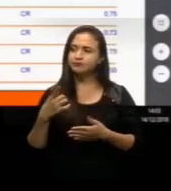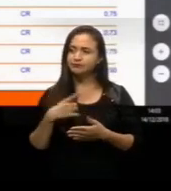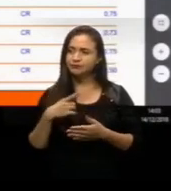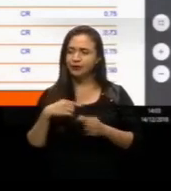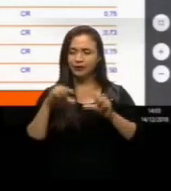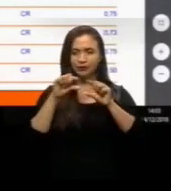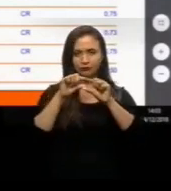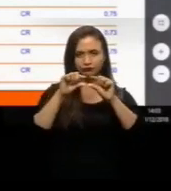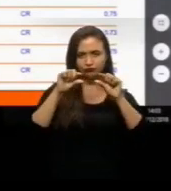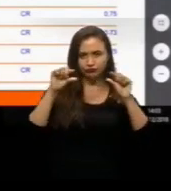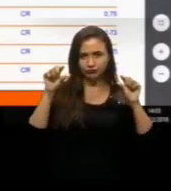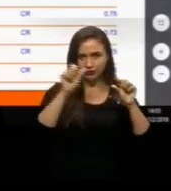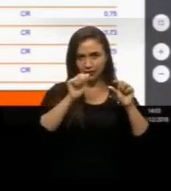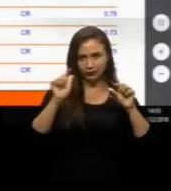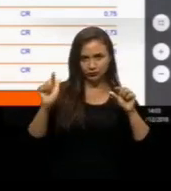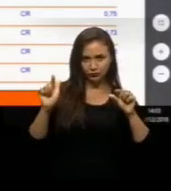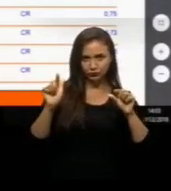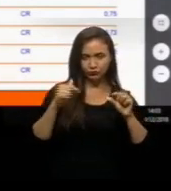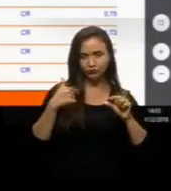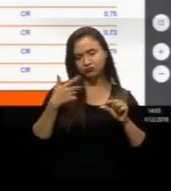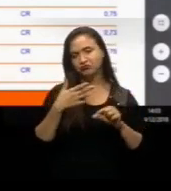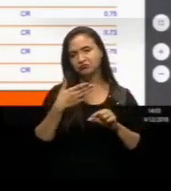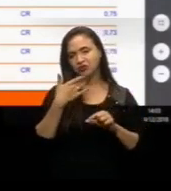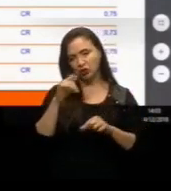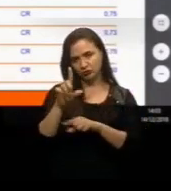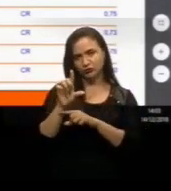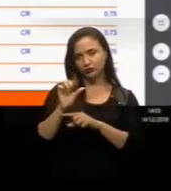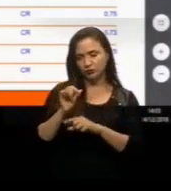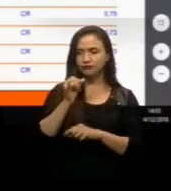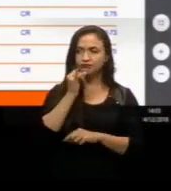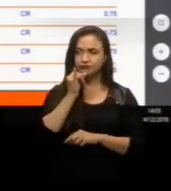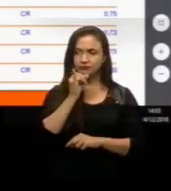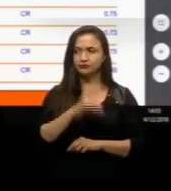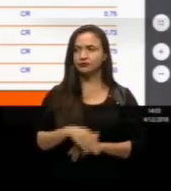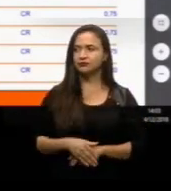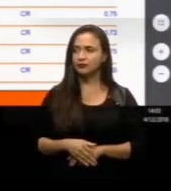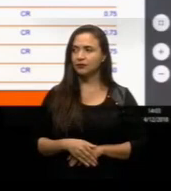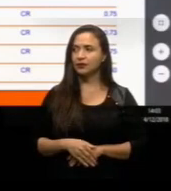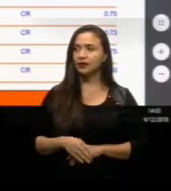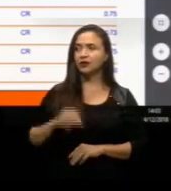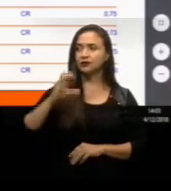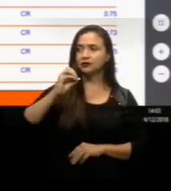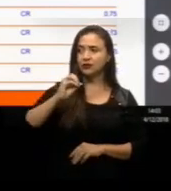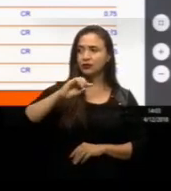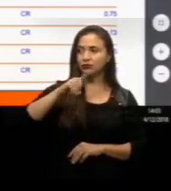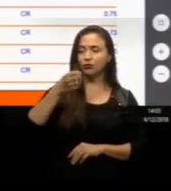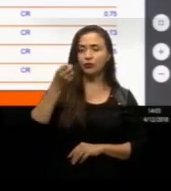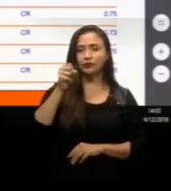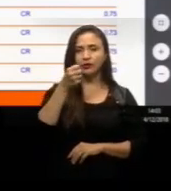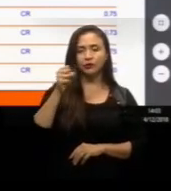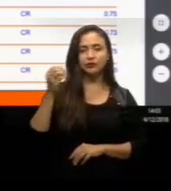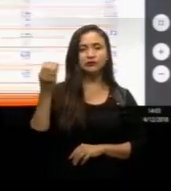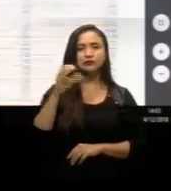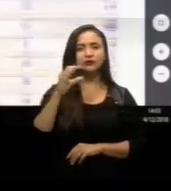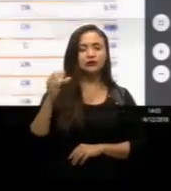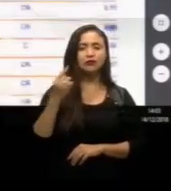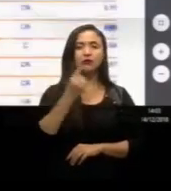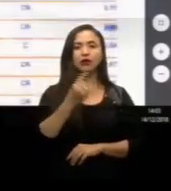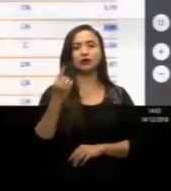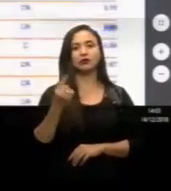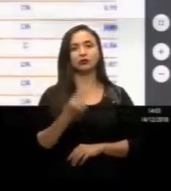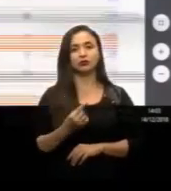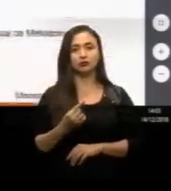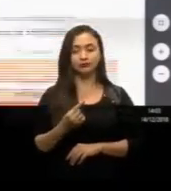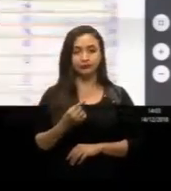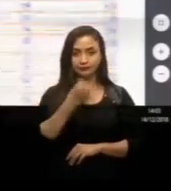amarração eletrodutos tipo D. Aqui, o de cima. Ele custa 0,88 centavos a unidade, tá